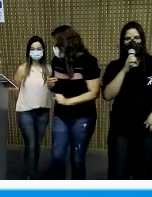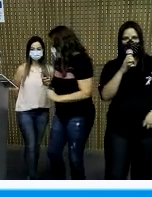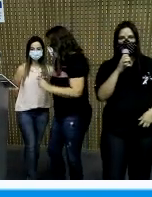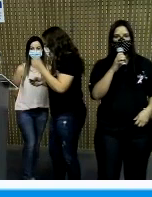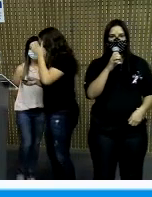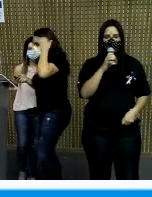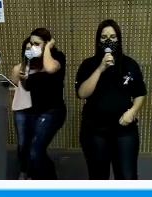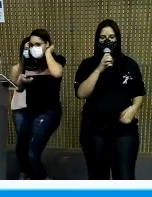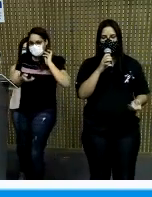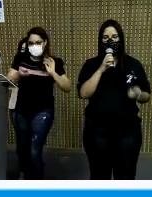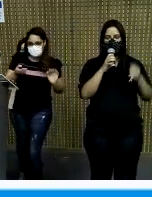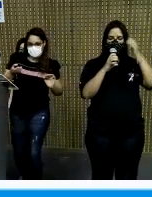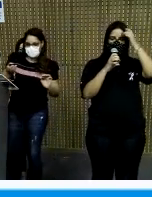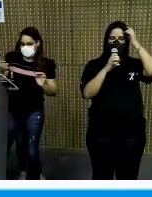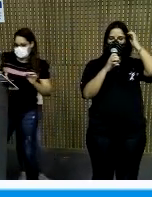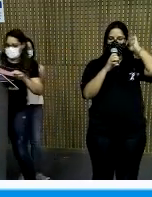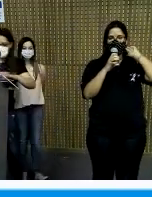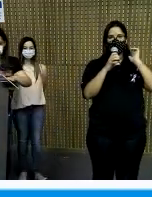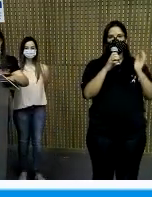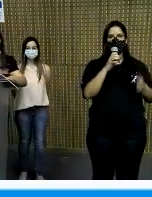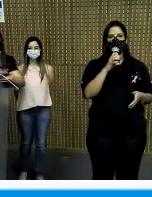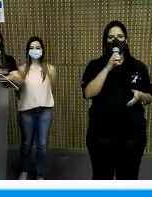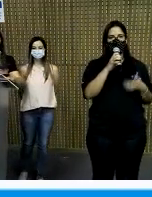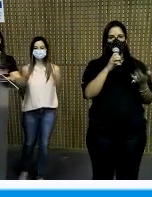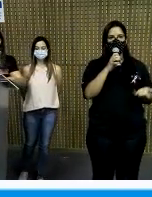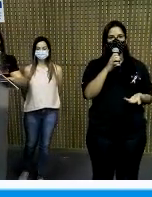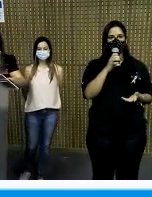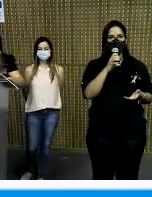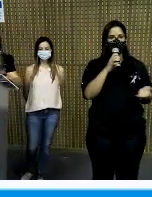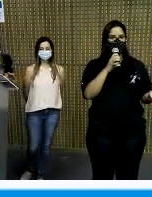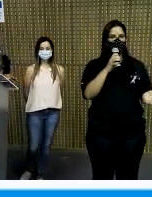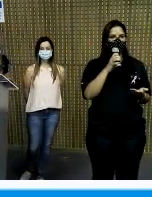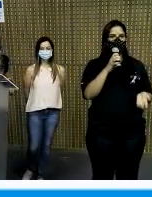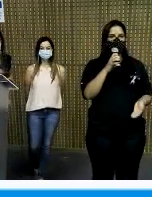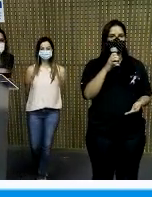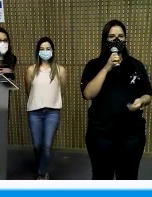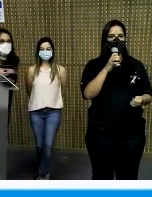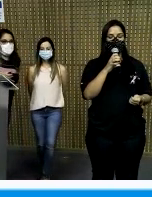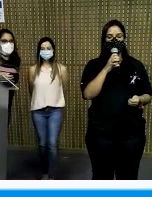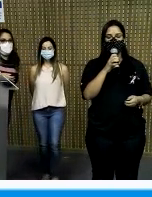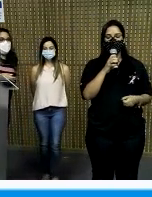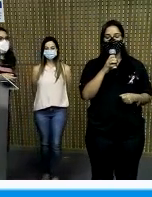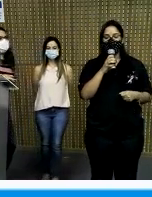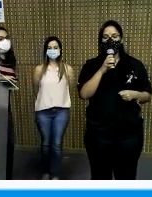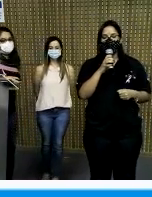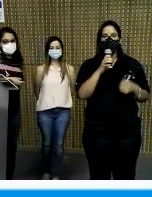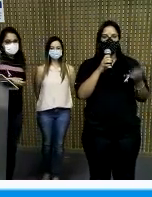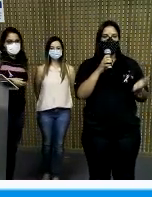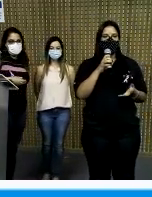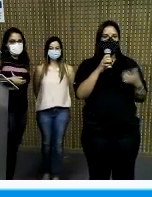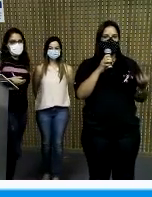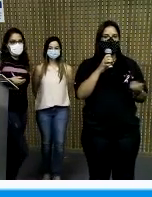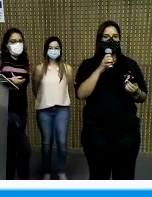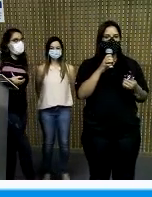Oi, bom dia. Vou comentar aqui de modo breve sobre o sistema de regulação, que eu tenho bastante contato pelo fato de ficar na recepção, né? E